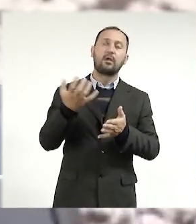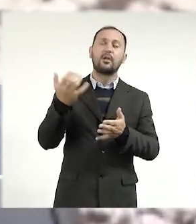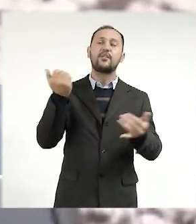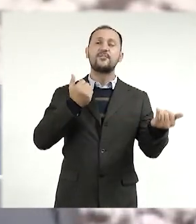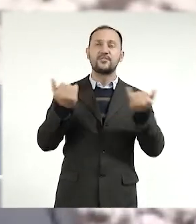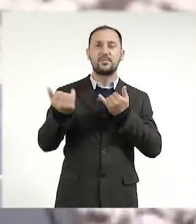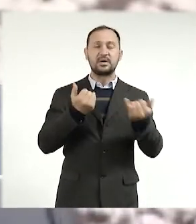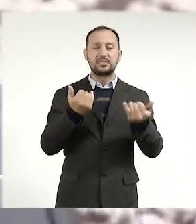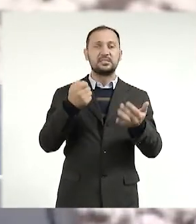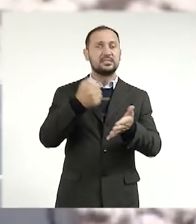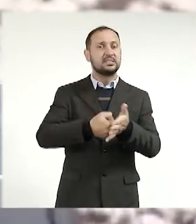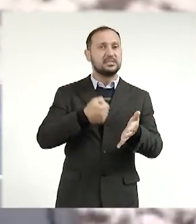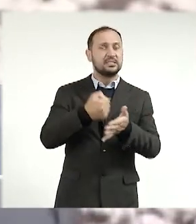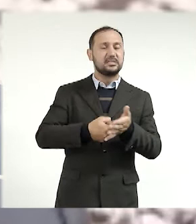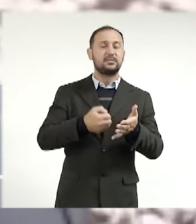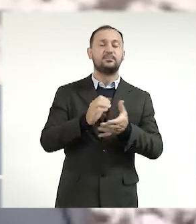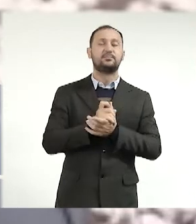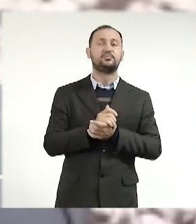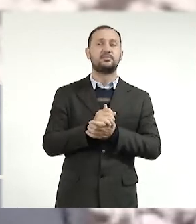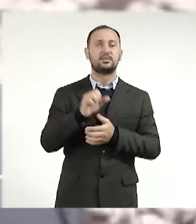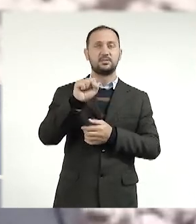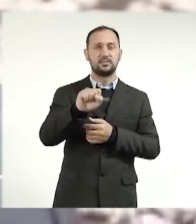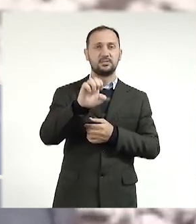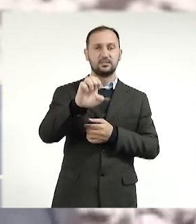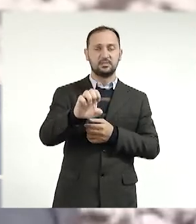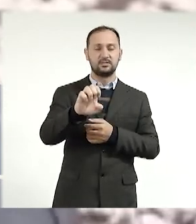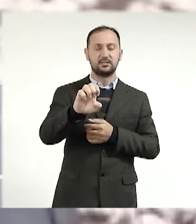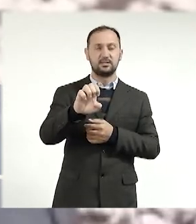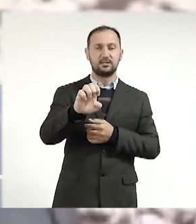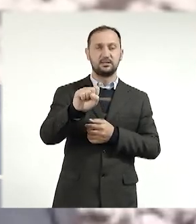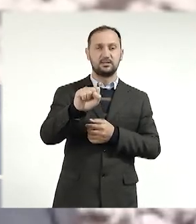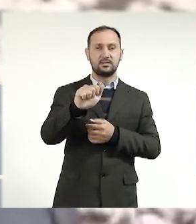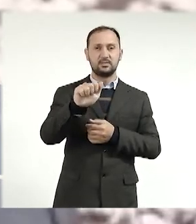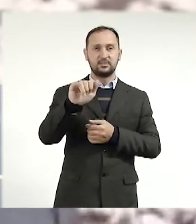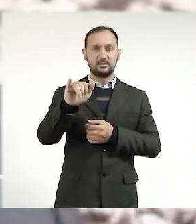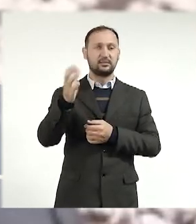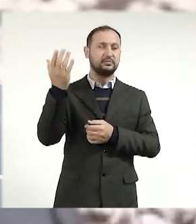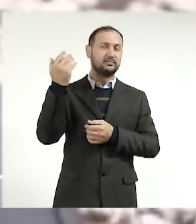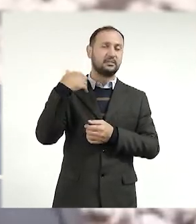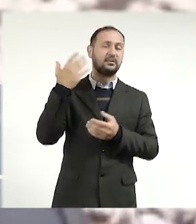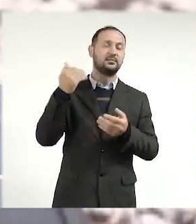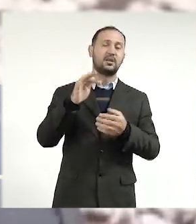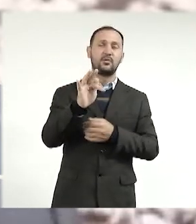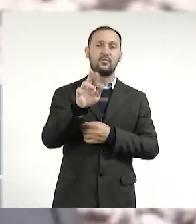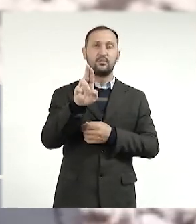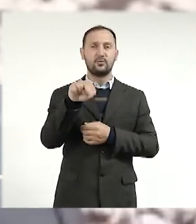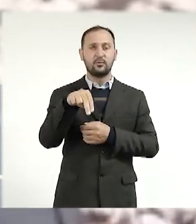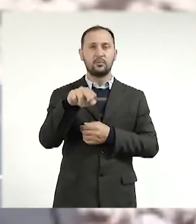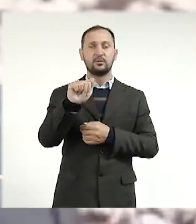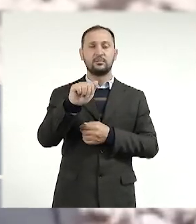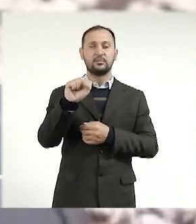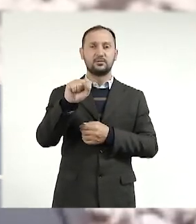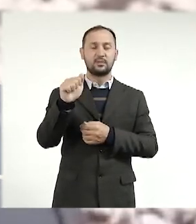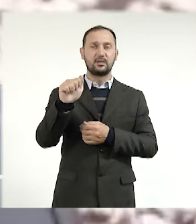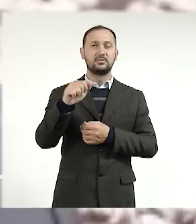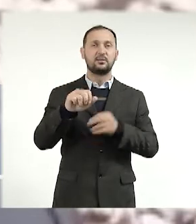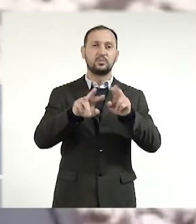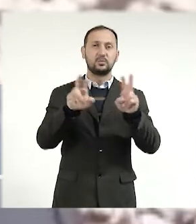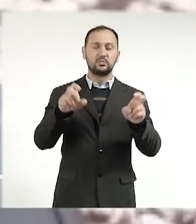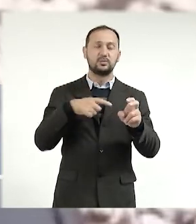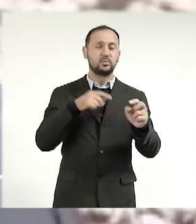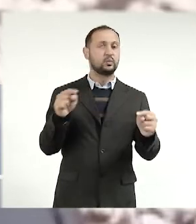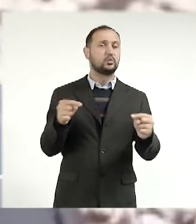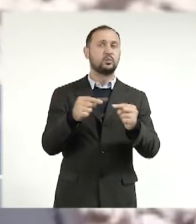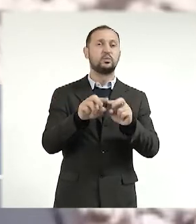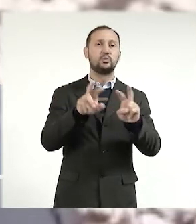pedi informações, inclusive, à CESAI, a respeito desse assunto. Desde a época, a FUNASA cuidava desse